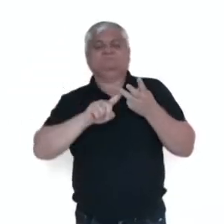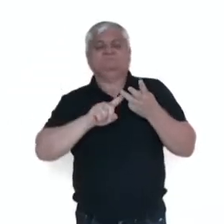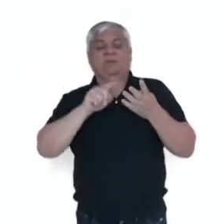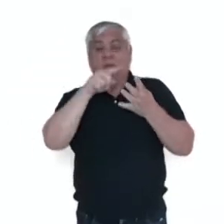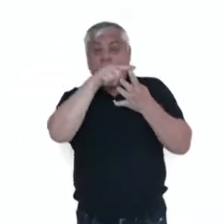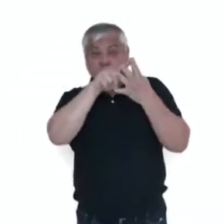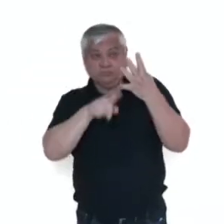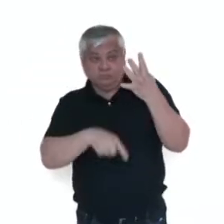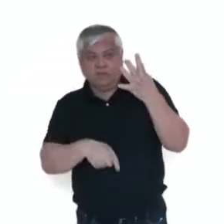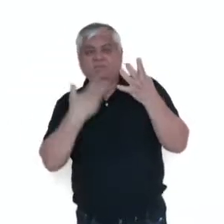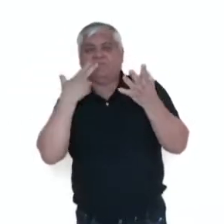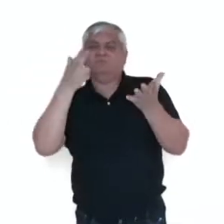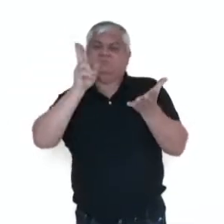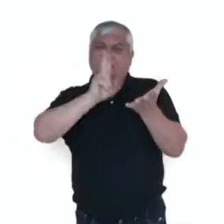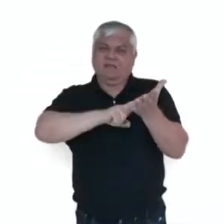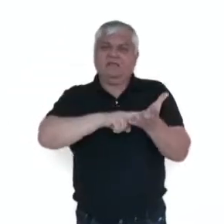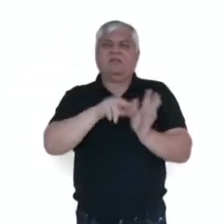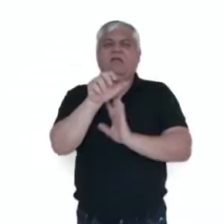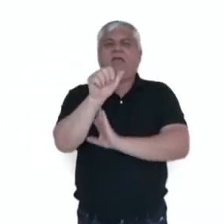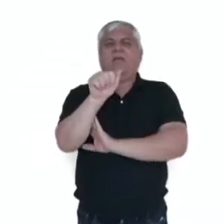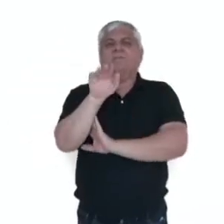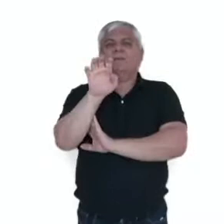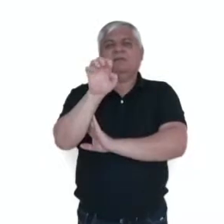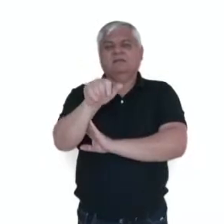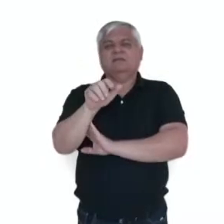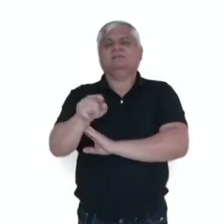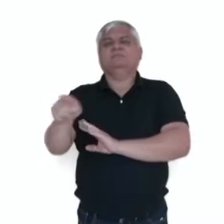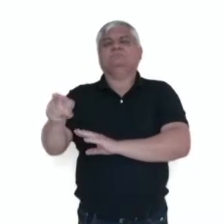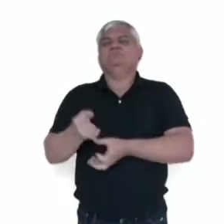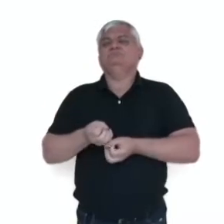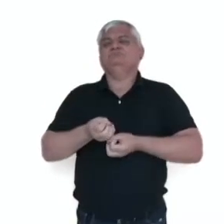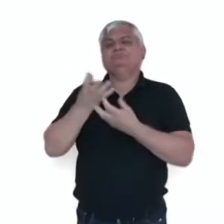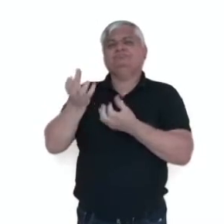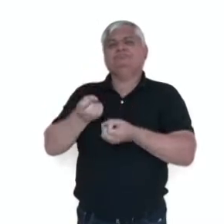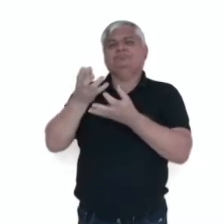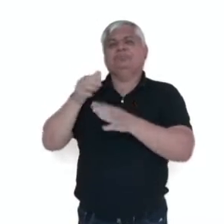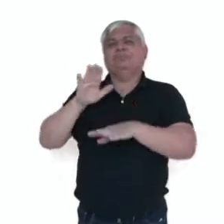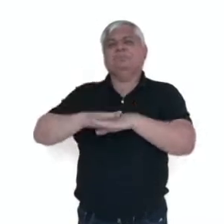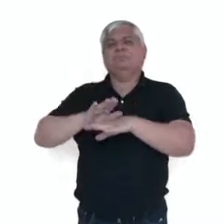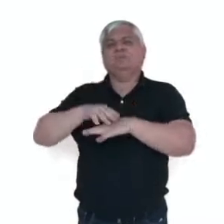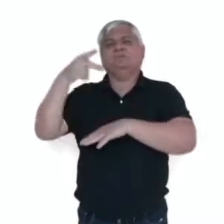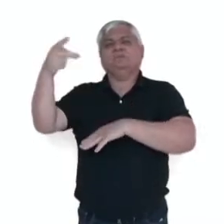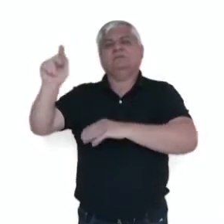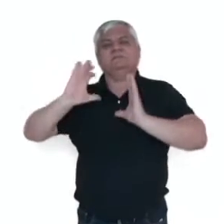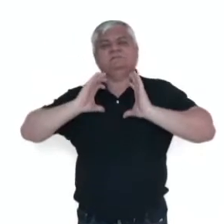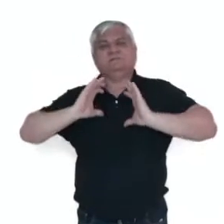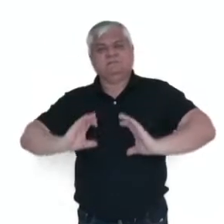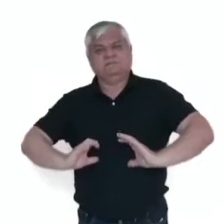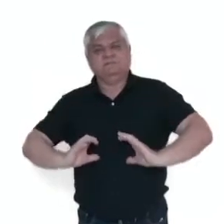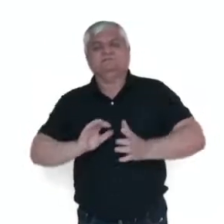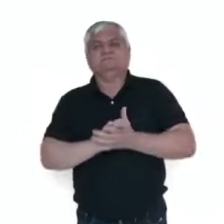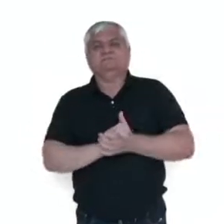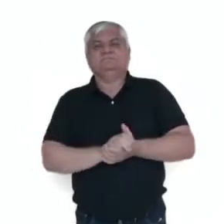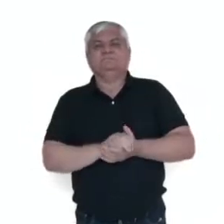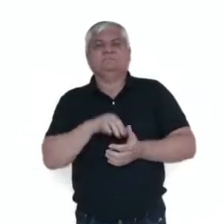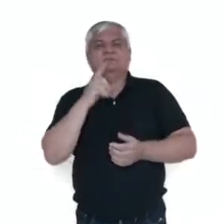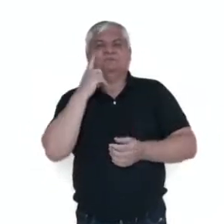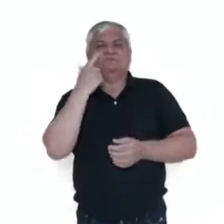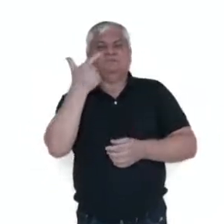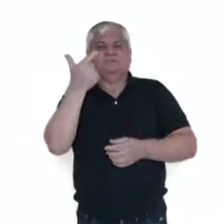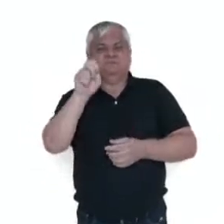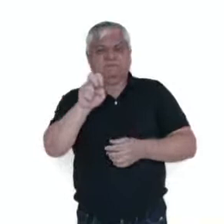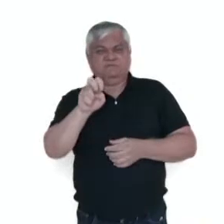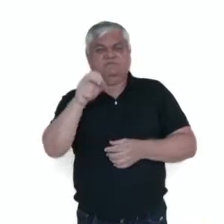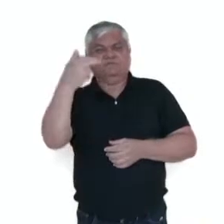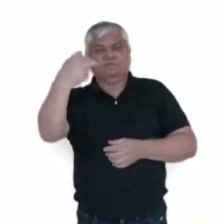carta aberta relatando suas atividades nos espaços de cidadania. No dia 25 de novembro de